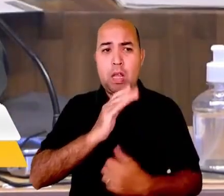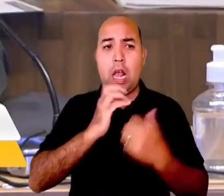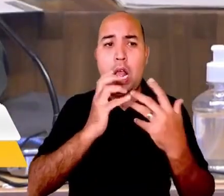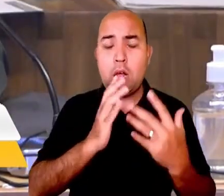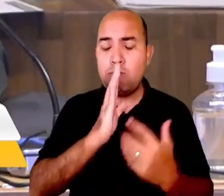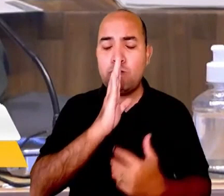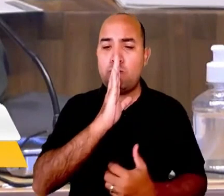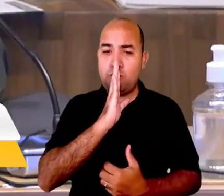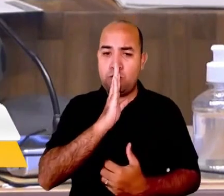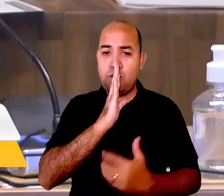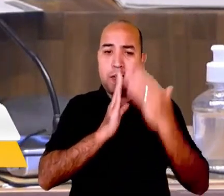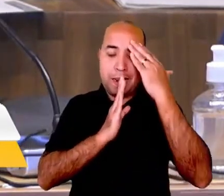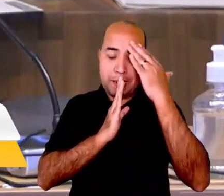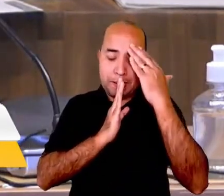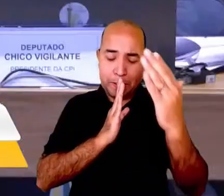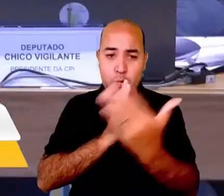Vossas Excelências. Muito obrigado.